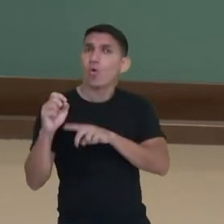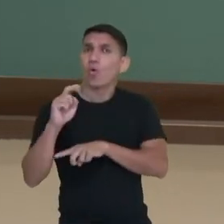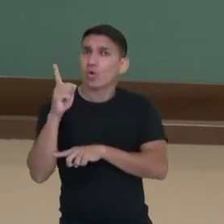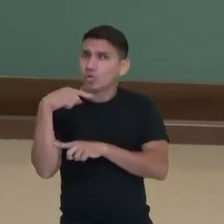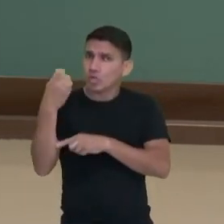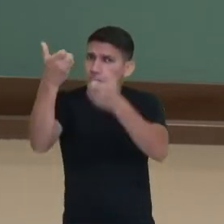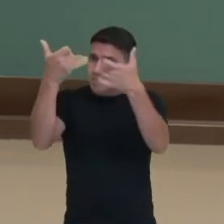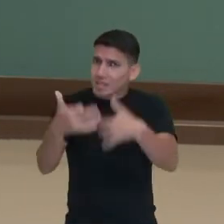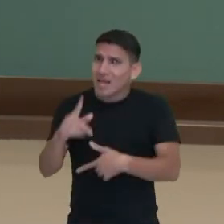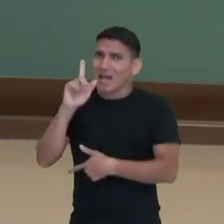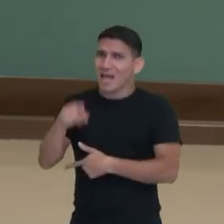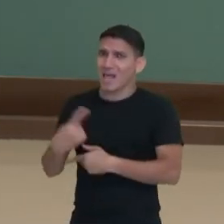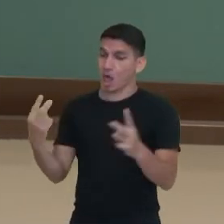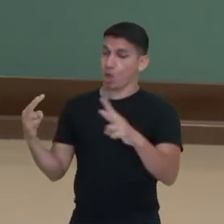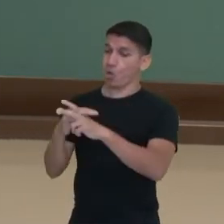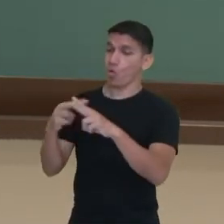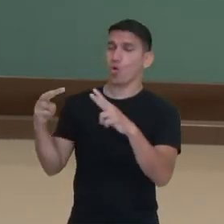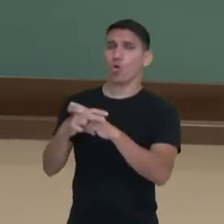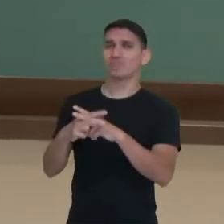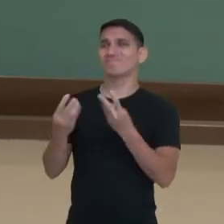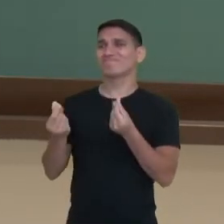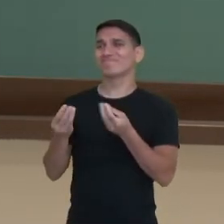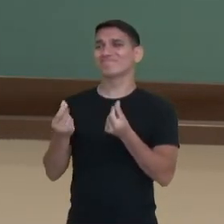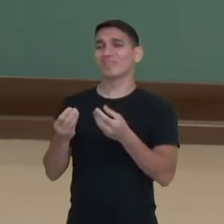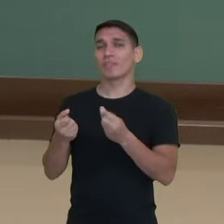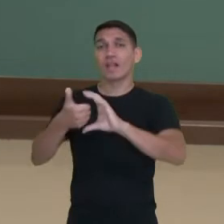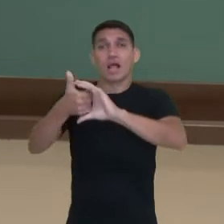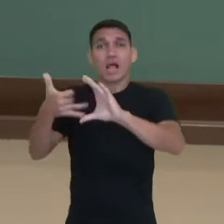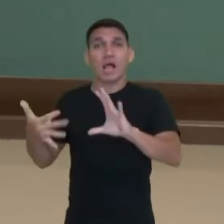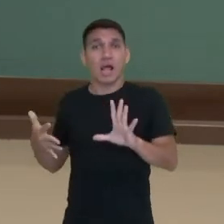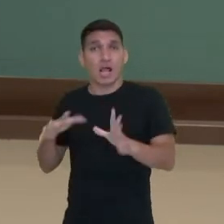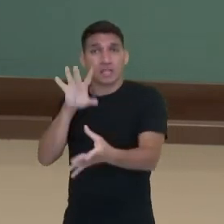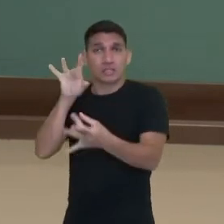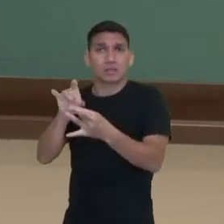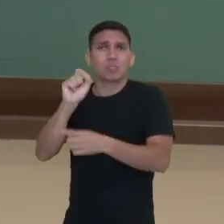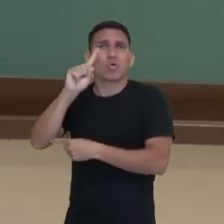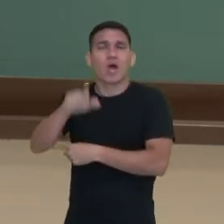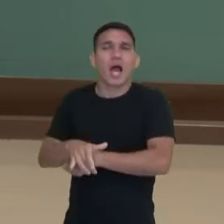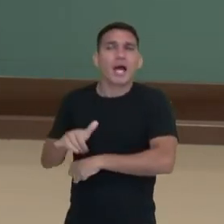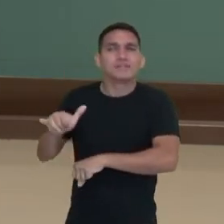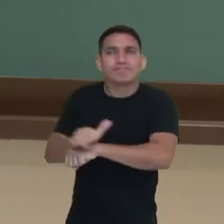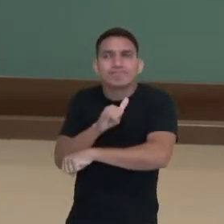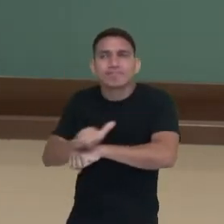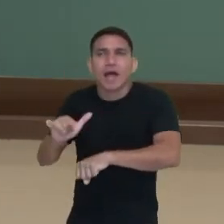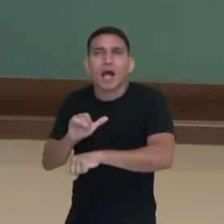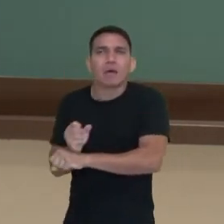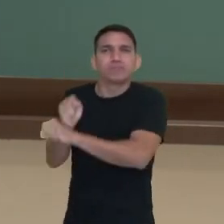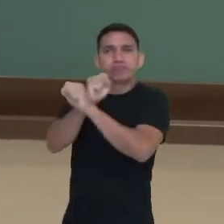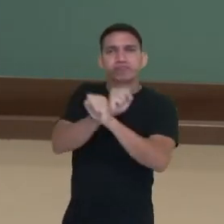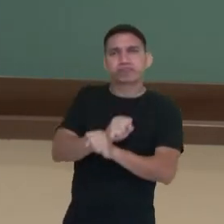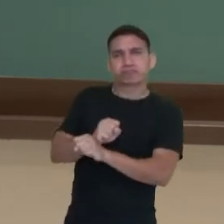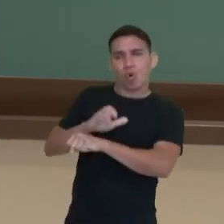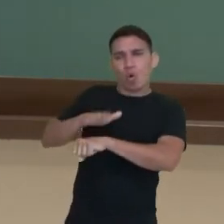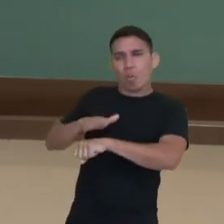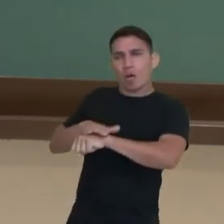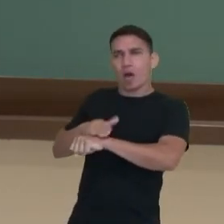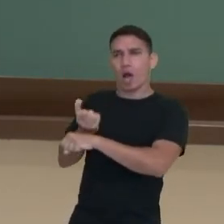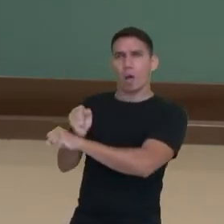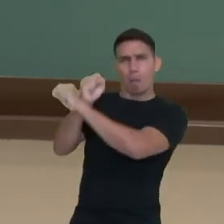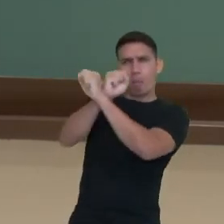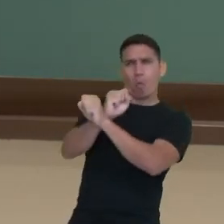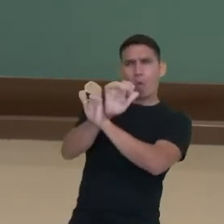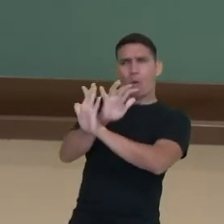de luta, ela não tem muito a característica de ser uma técnica de defesa pessoal, por exemplo,